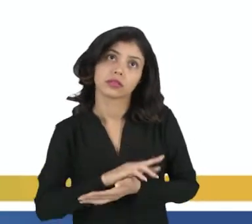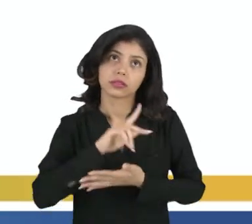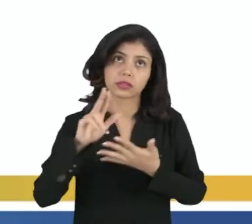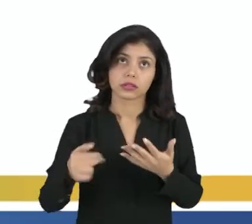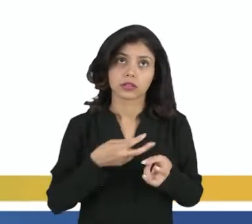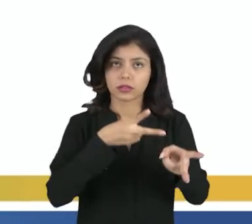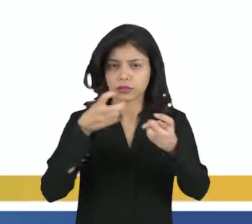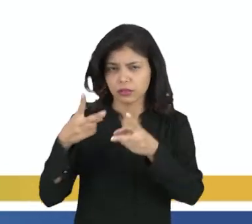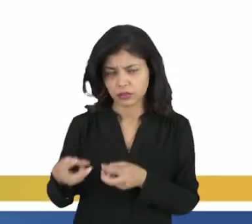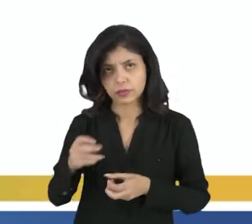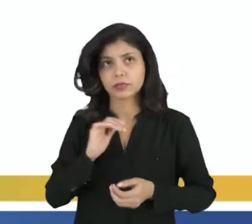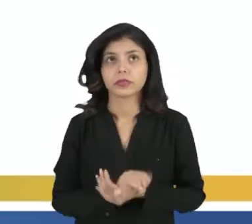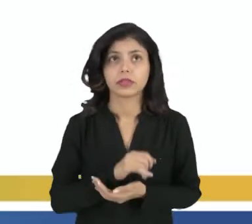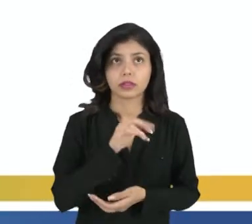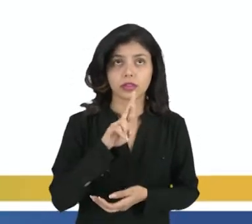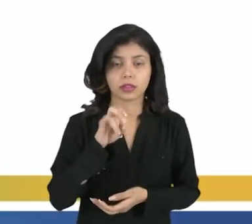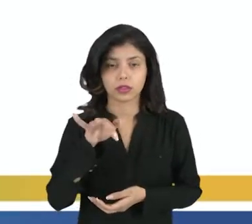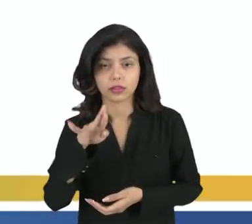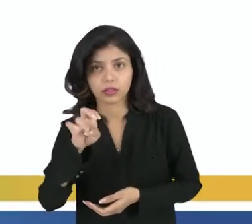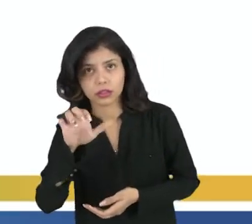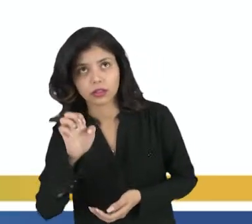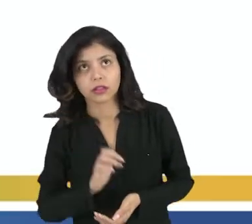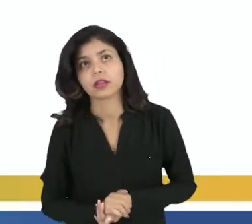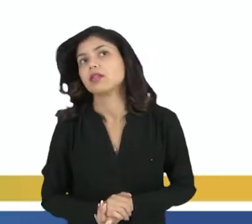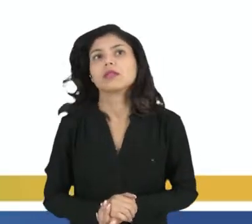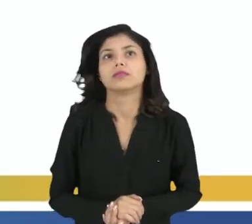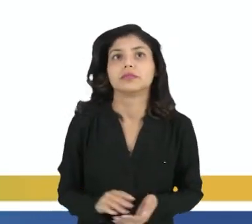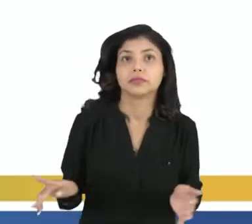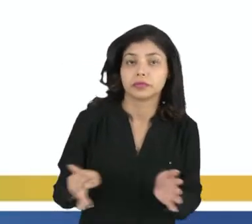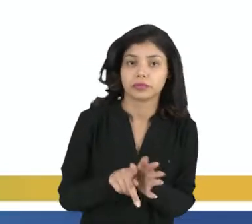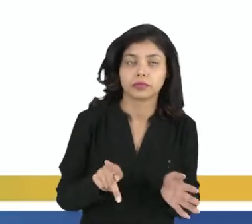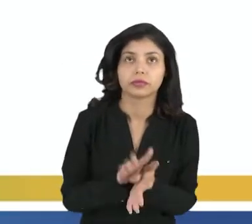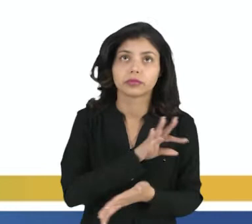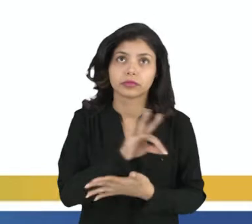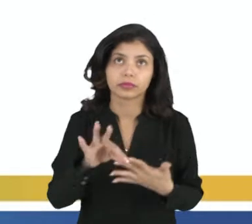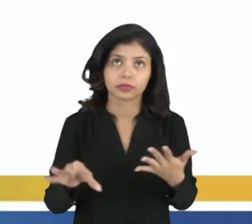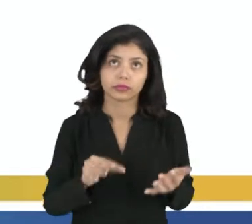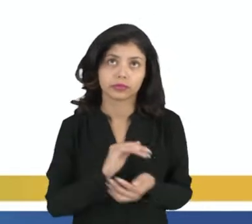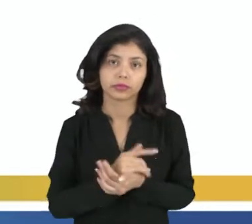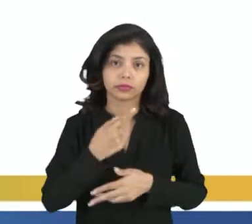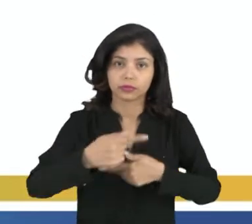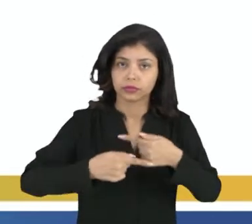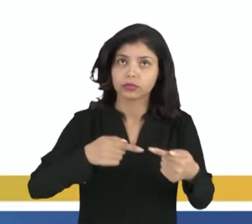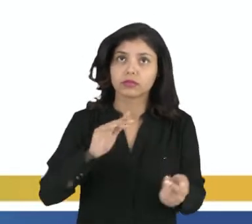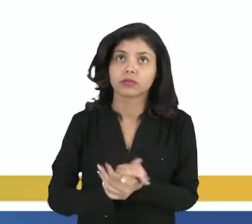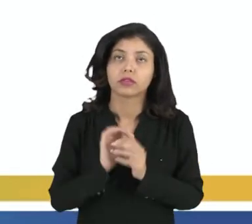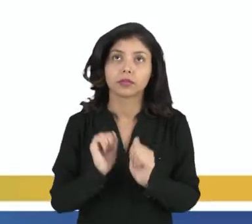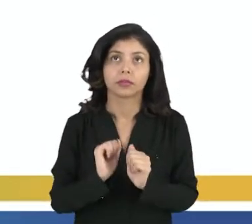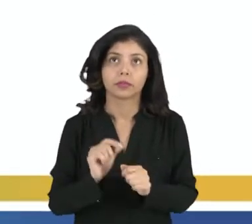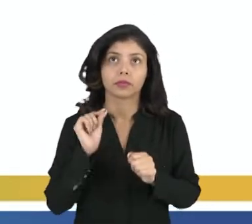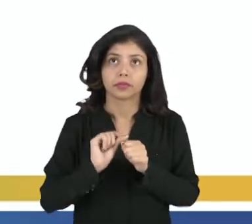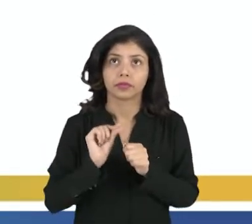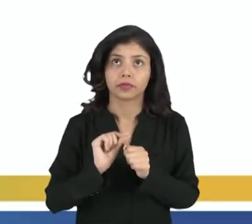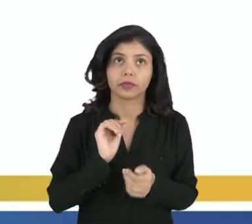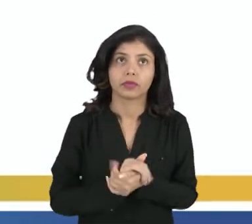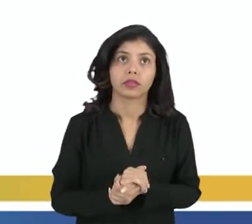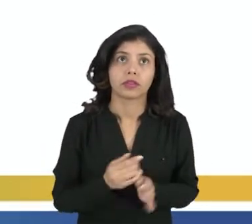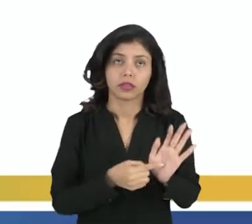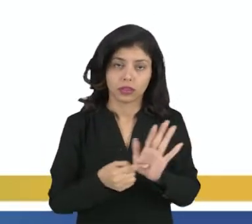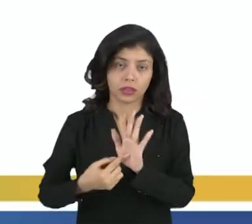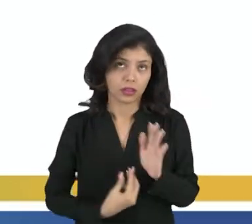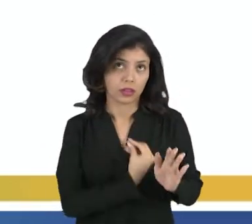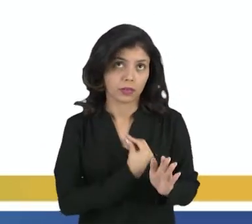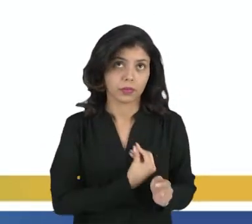várias vozes são percebidas simultaneamente. Determinados elementos gramaticais podem funcionar como índices